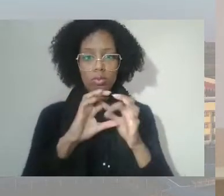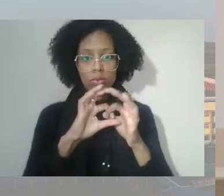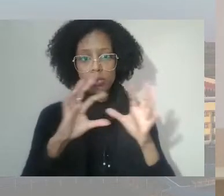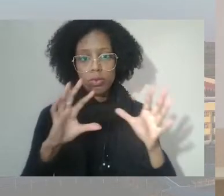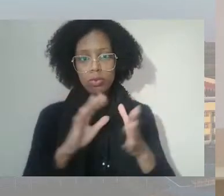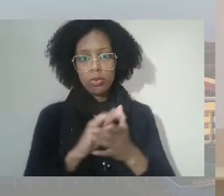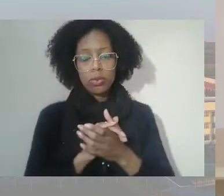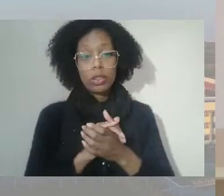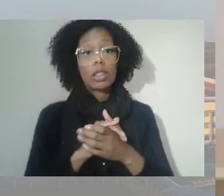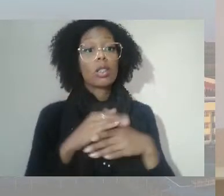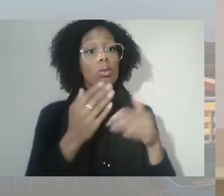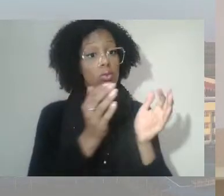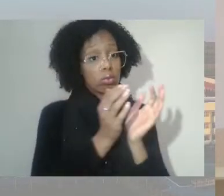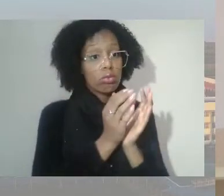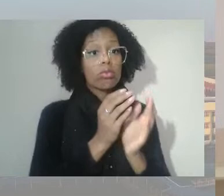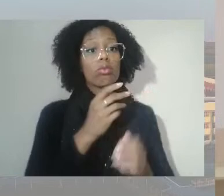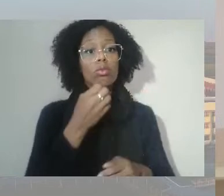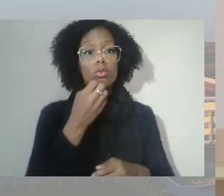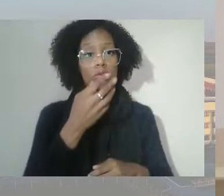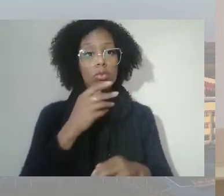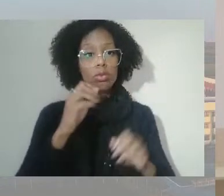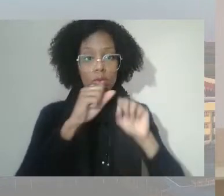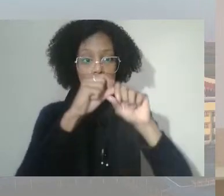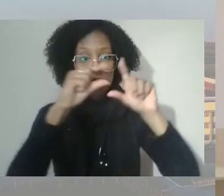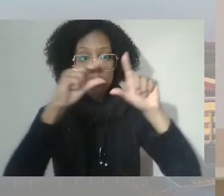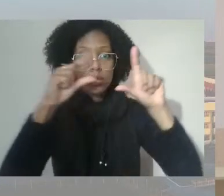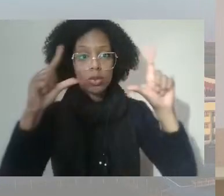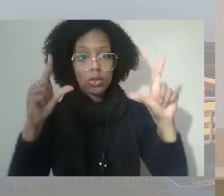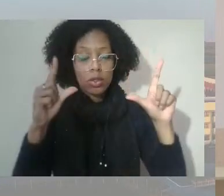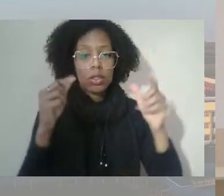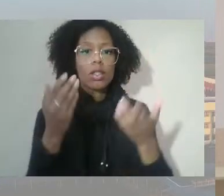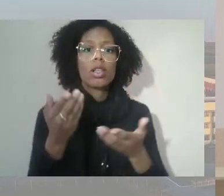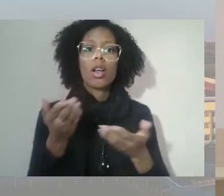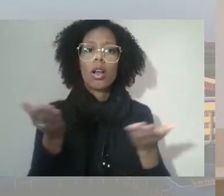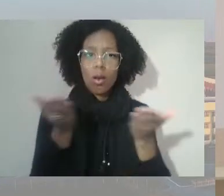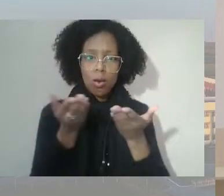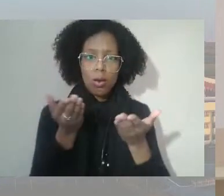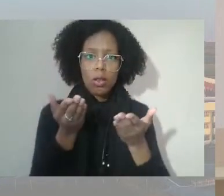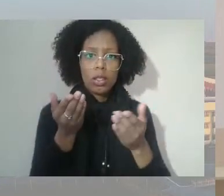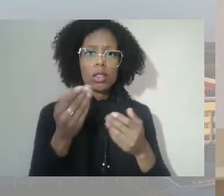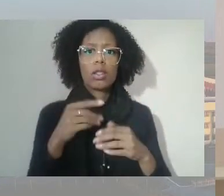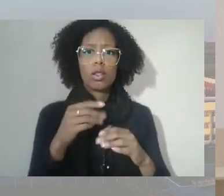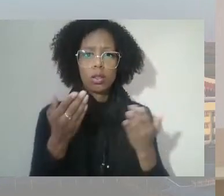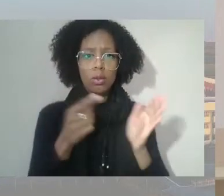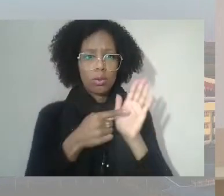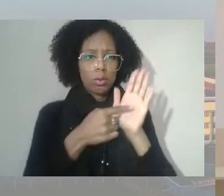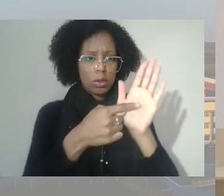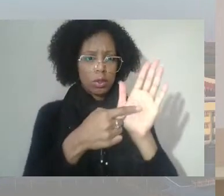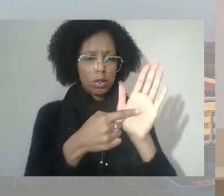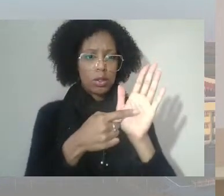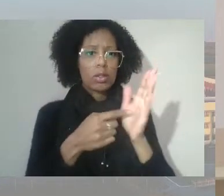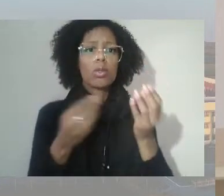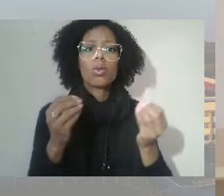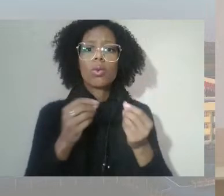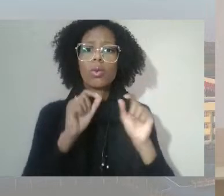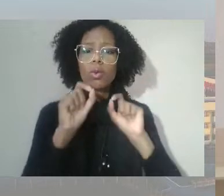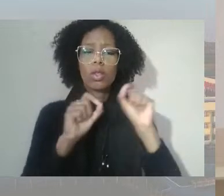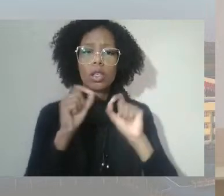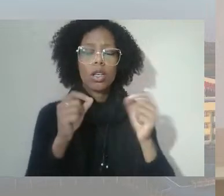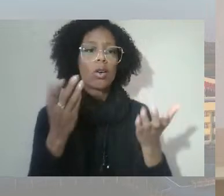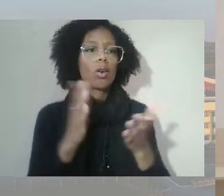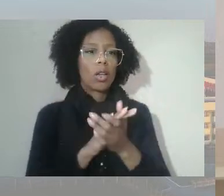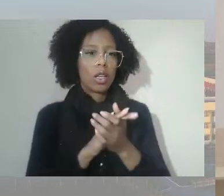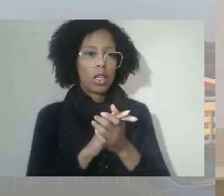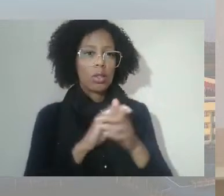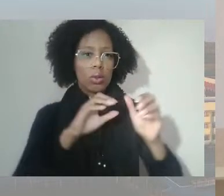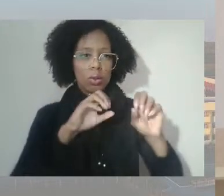Quer falar? Pode falar. Colegas, bom dia. É uma nota que nós estamos apresentando em relação à questão do novo ensino médio, que nós achamos